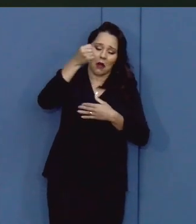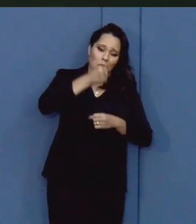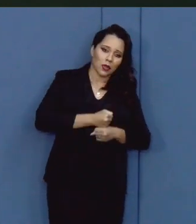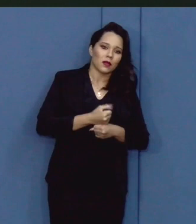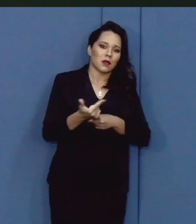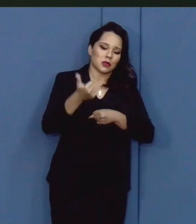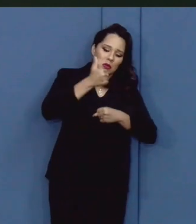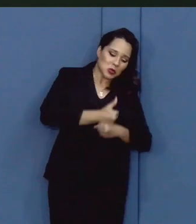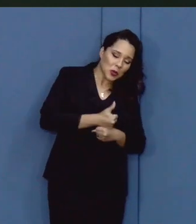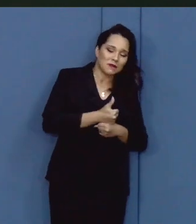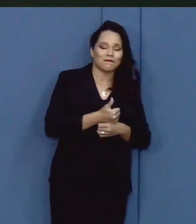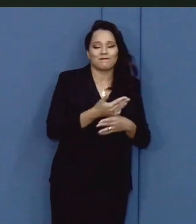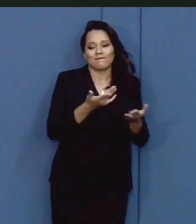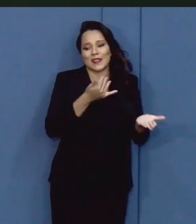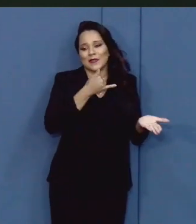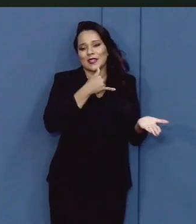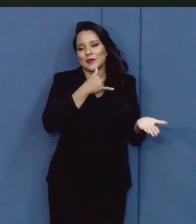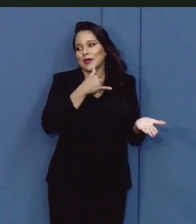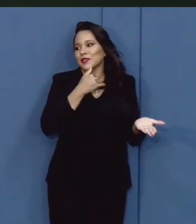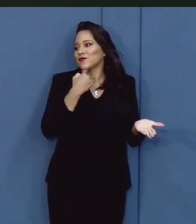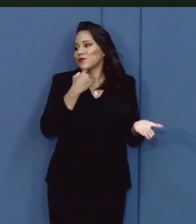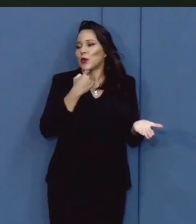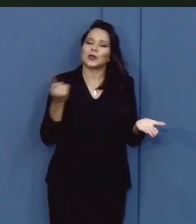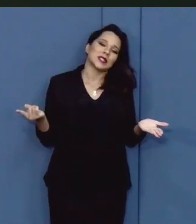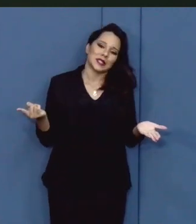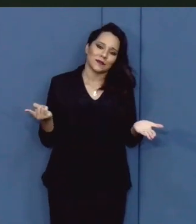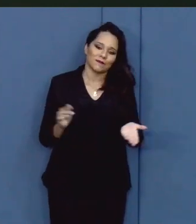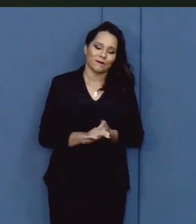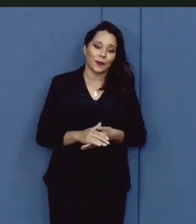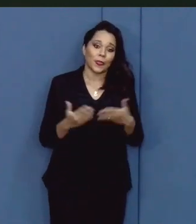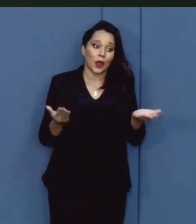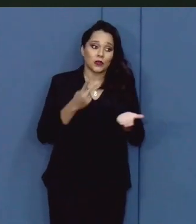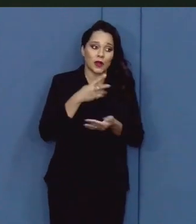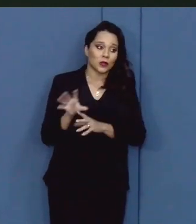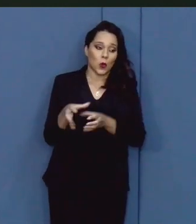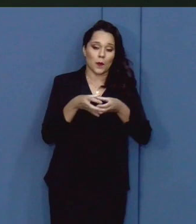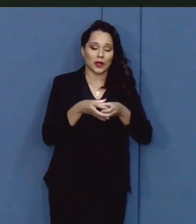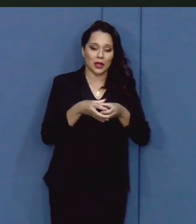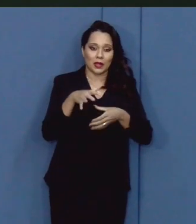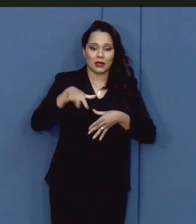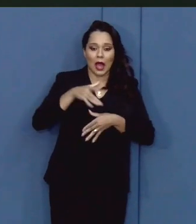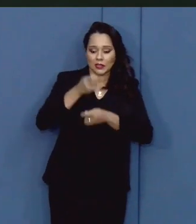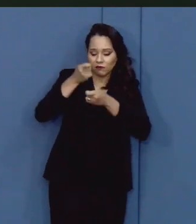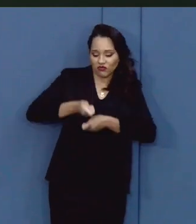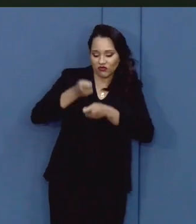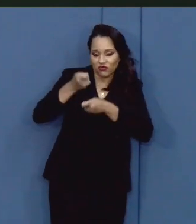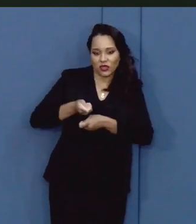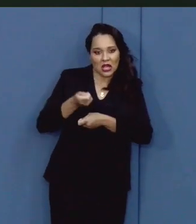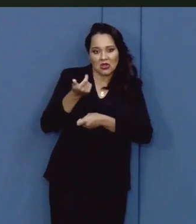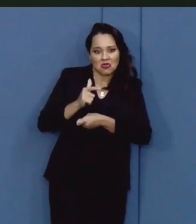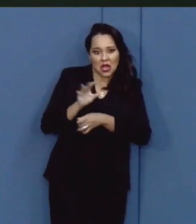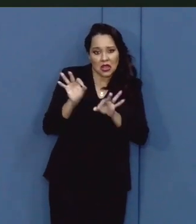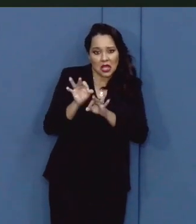vários treinamentos, mas infelizmente não aconteceu, né? Então hoje eu digo que no Comitê de Pesticida não existe